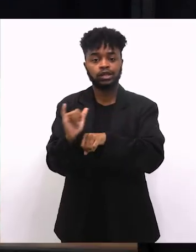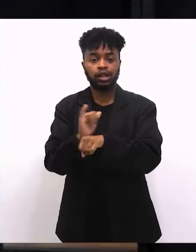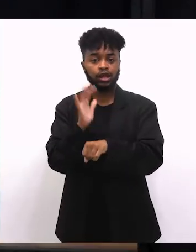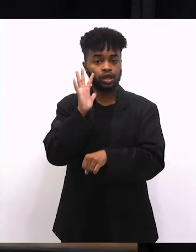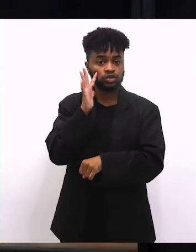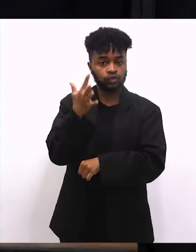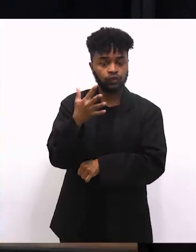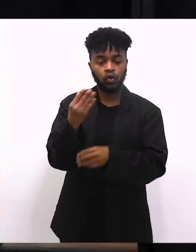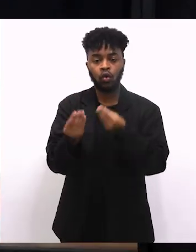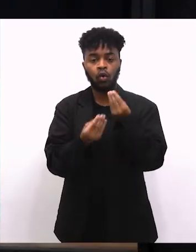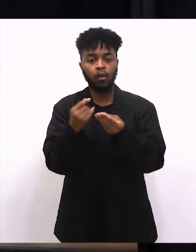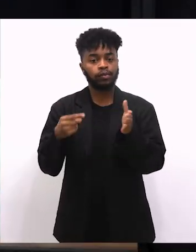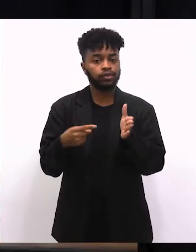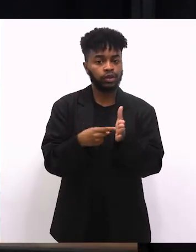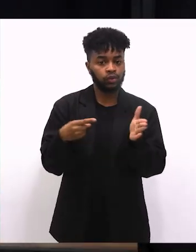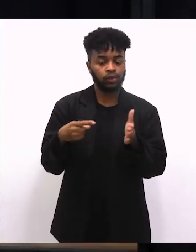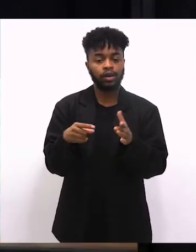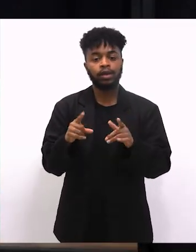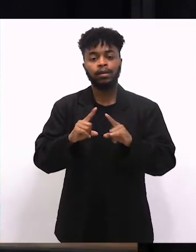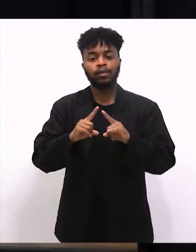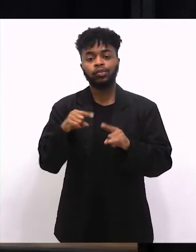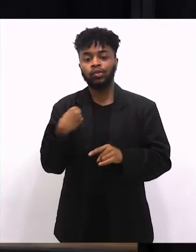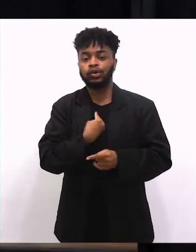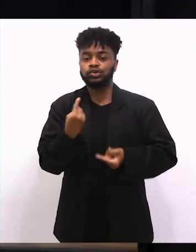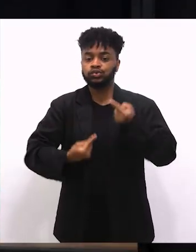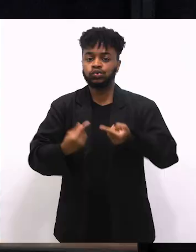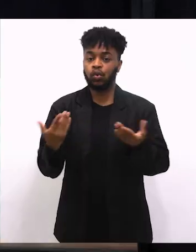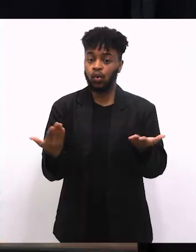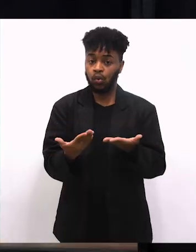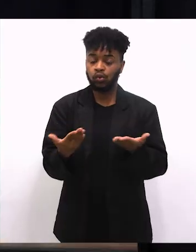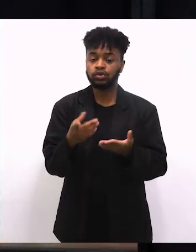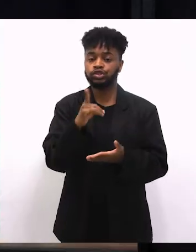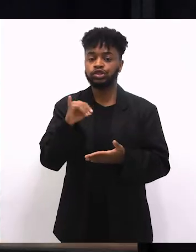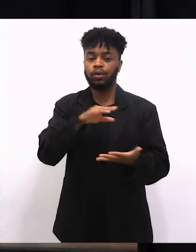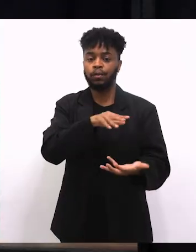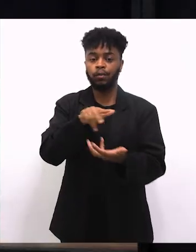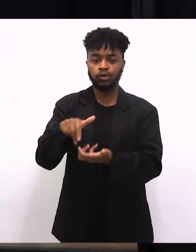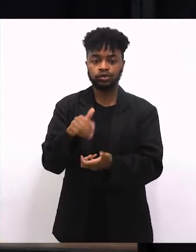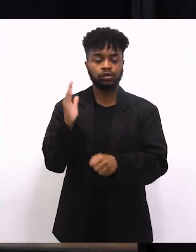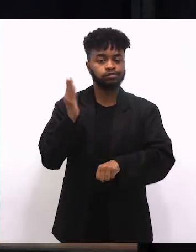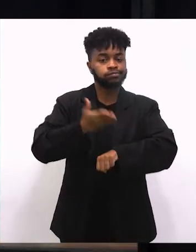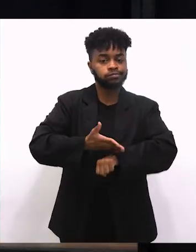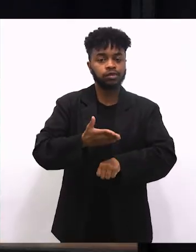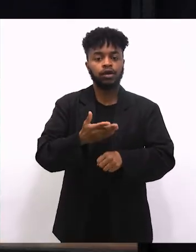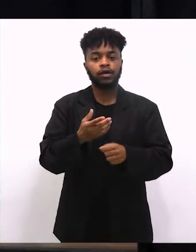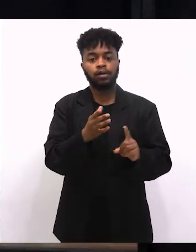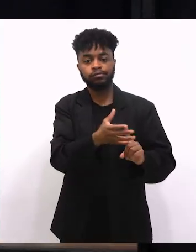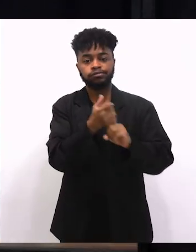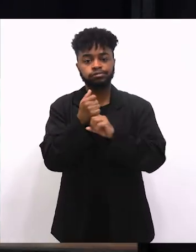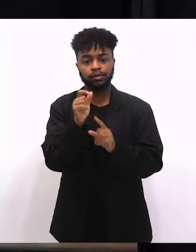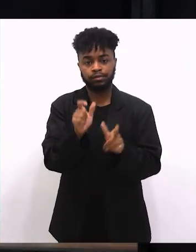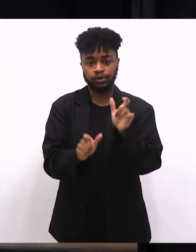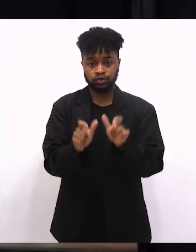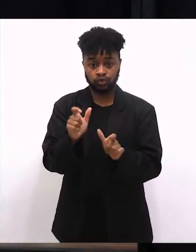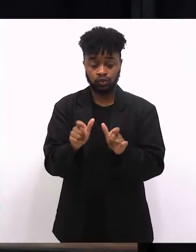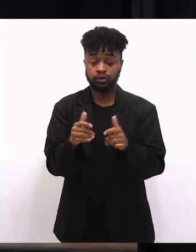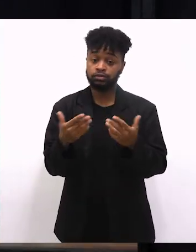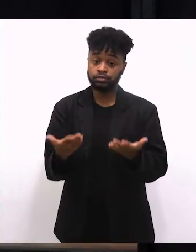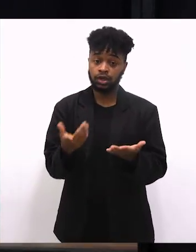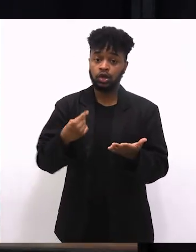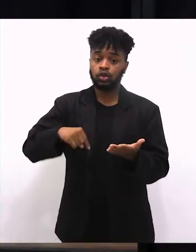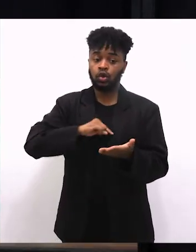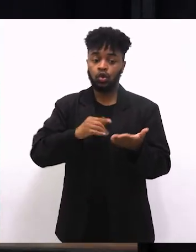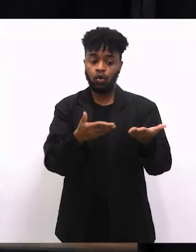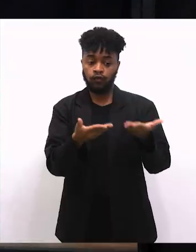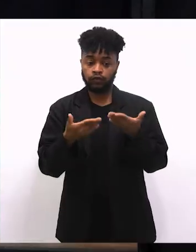soluções, mecanismos, ferramentas de denúncia. Nós debatemos aqui hoje o Dia Mundial de Combate ao Tráfico de Pessoas. E